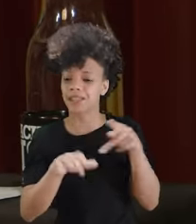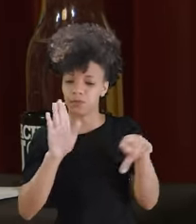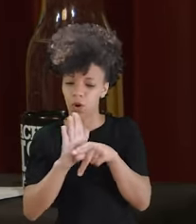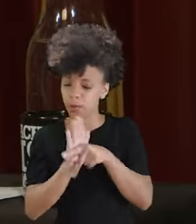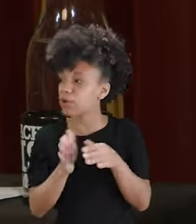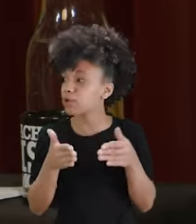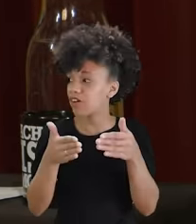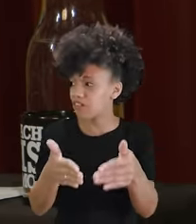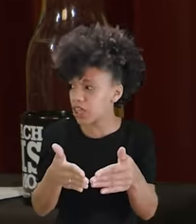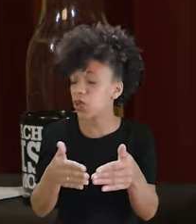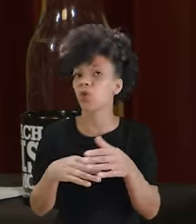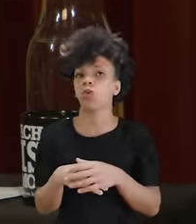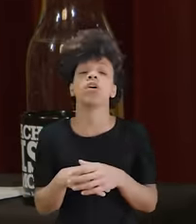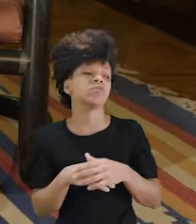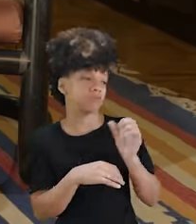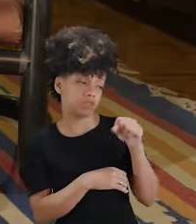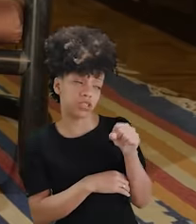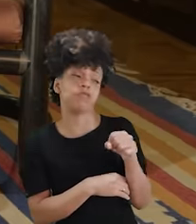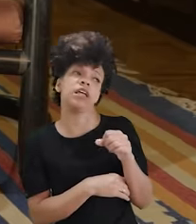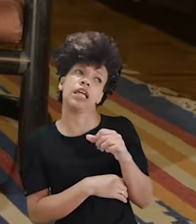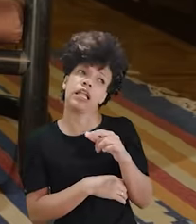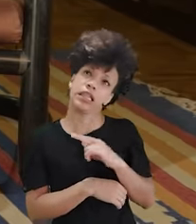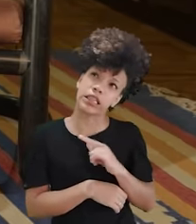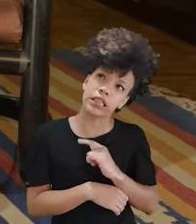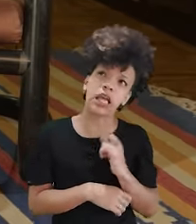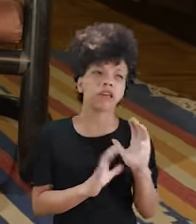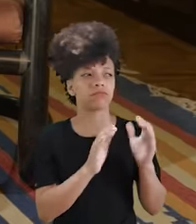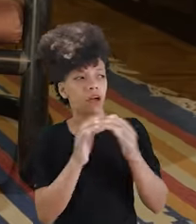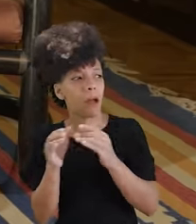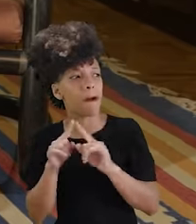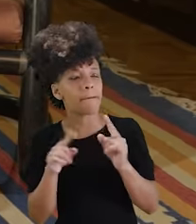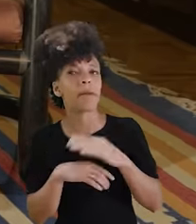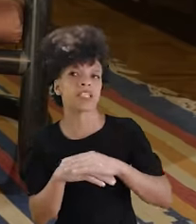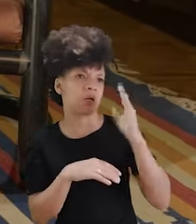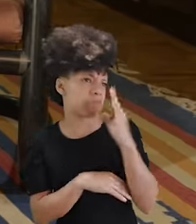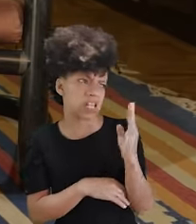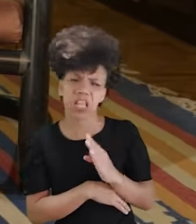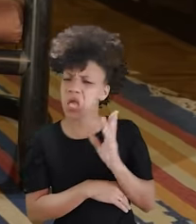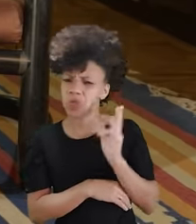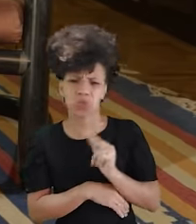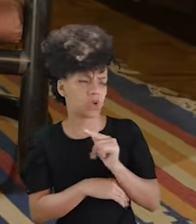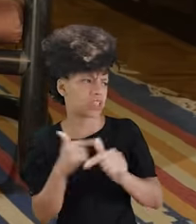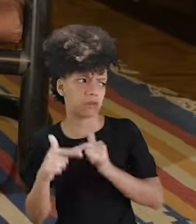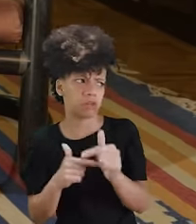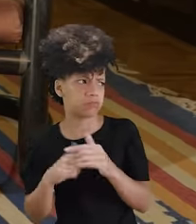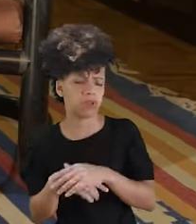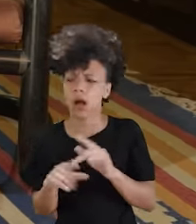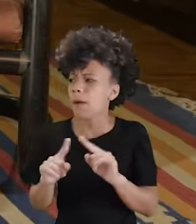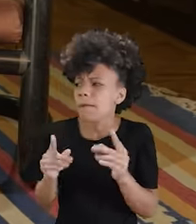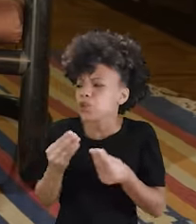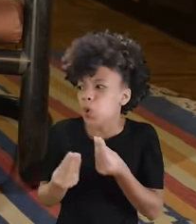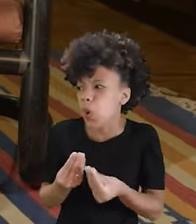país que é o navio a toda né o tem essas massas também vai se brasileiro eu mesmo eu nunca trabalhei com